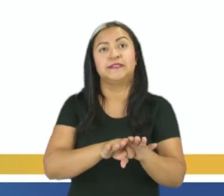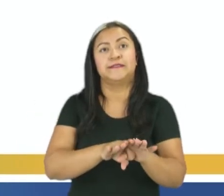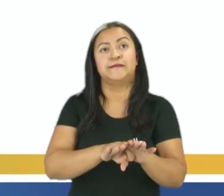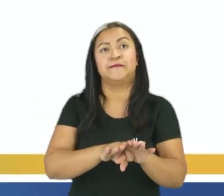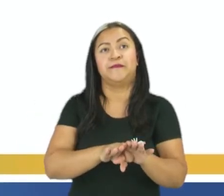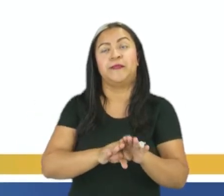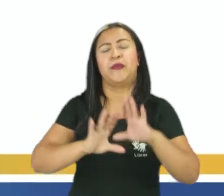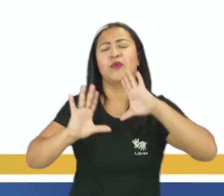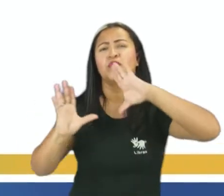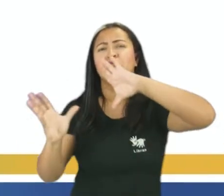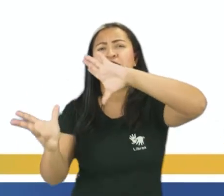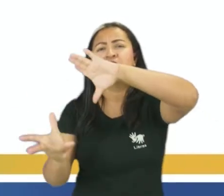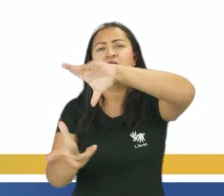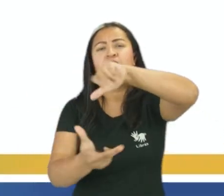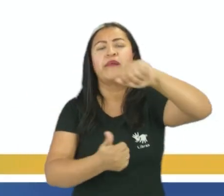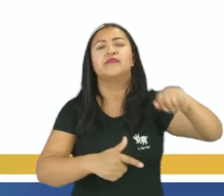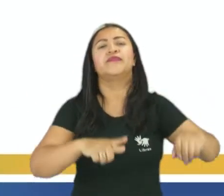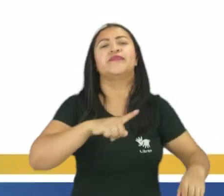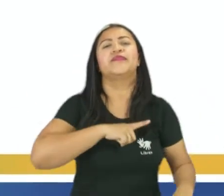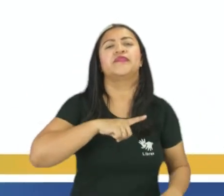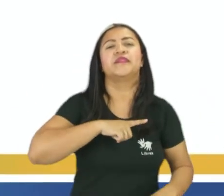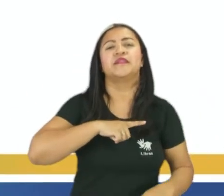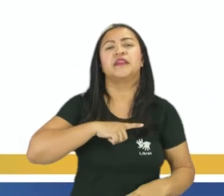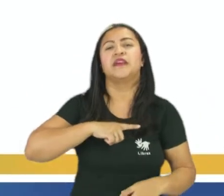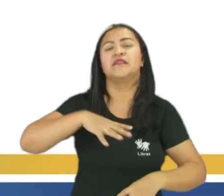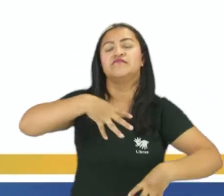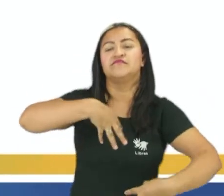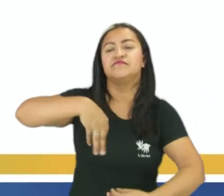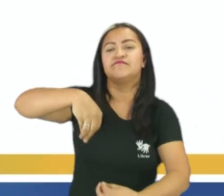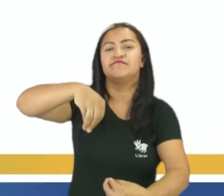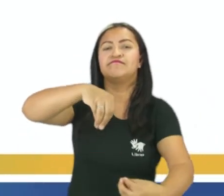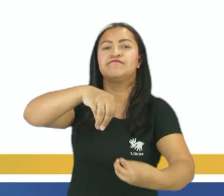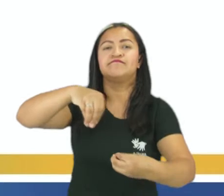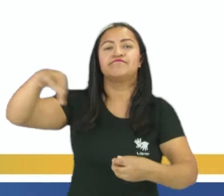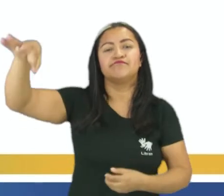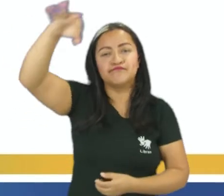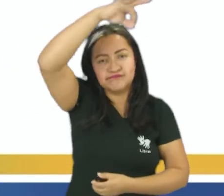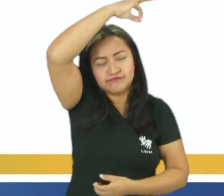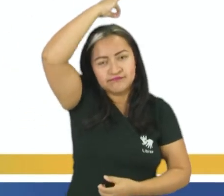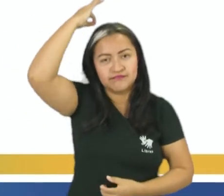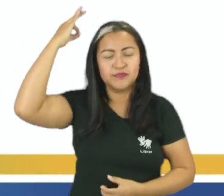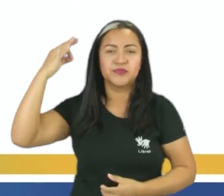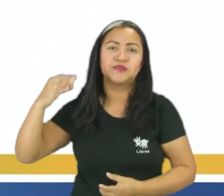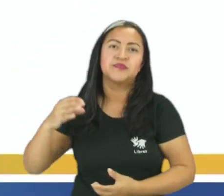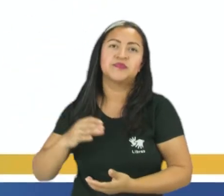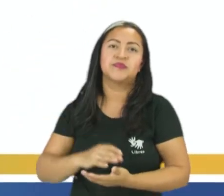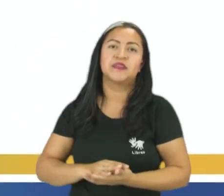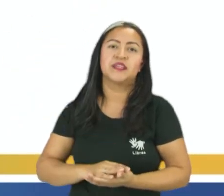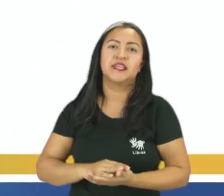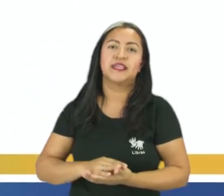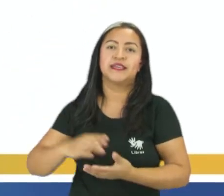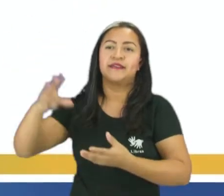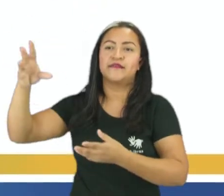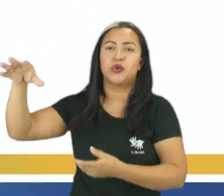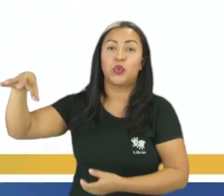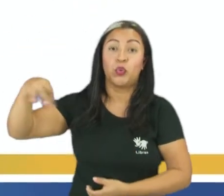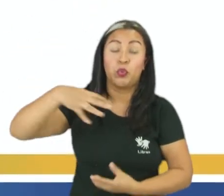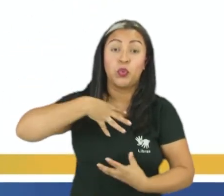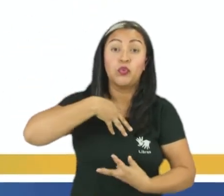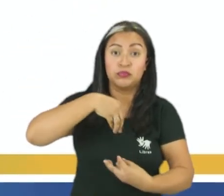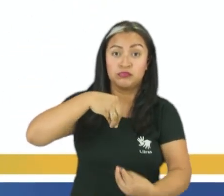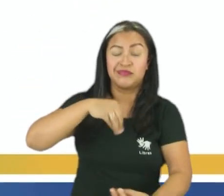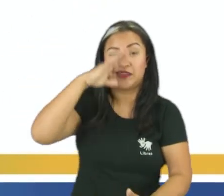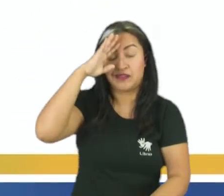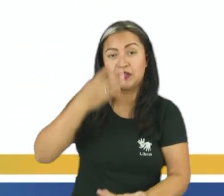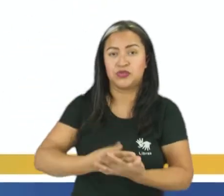está povoado por entidades que se comunicam através de uma pessoa, que aí vai ser o guia, né? E esse